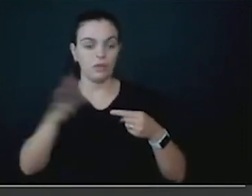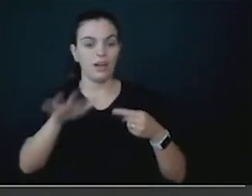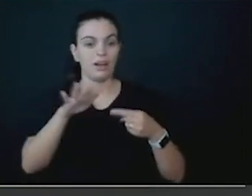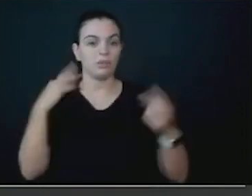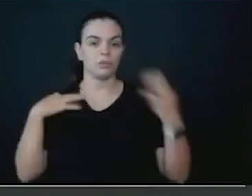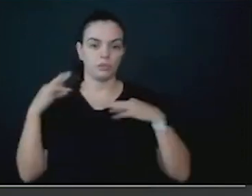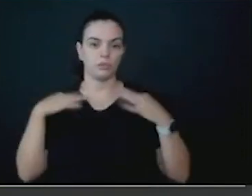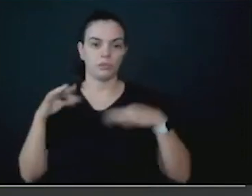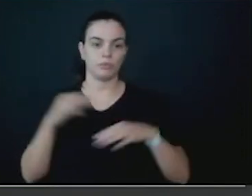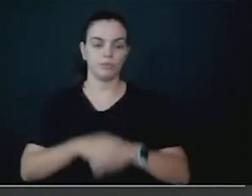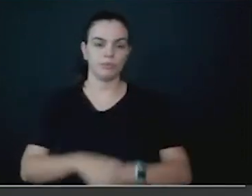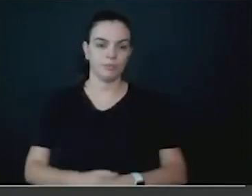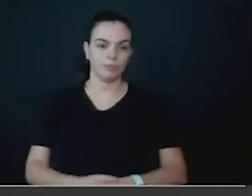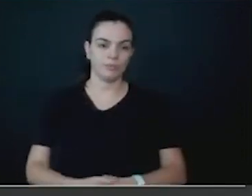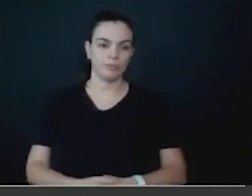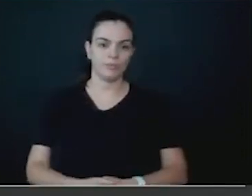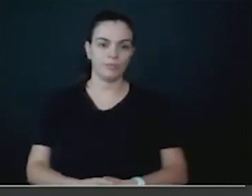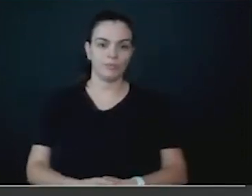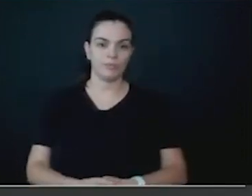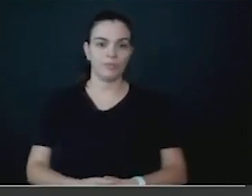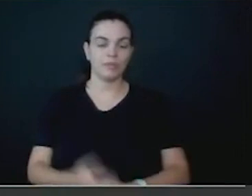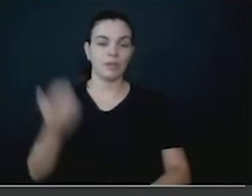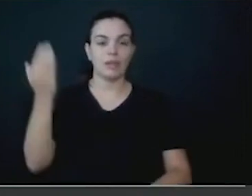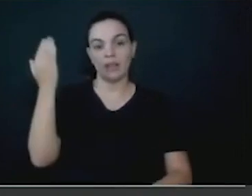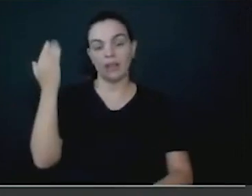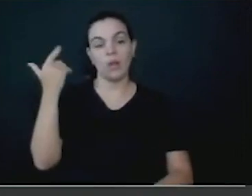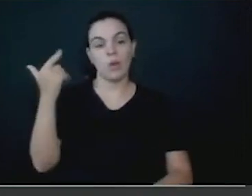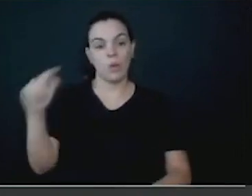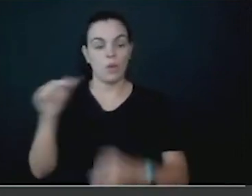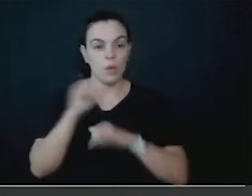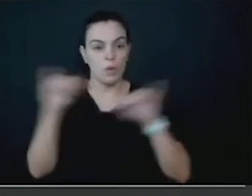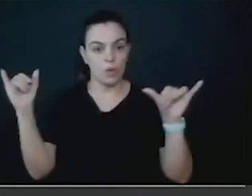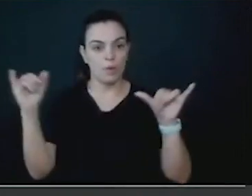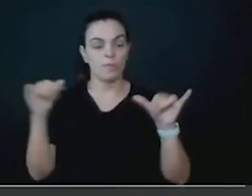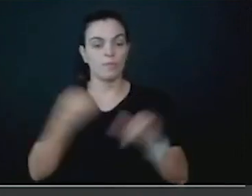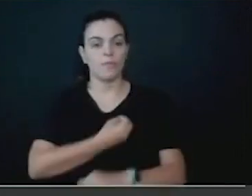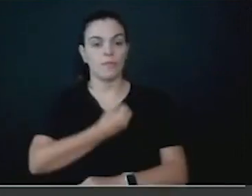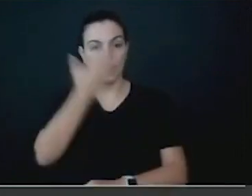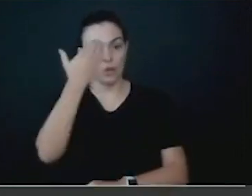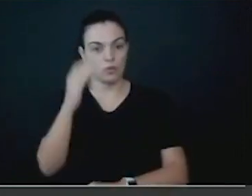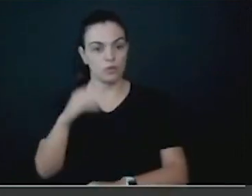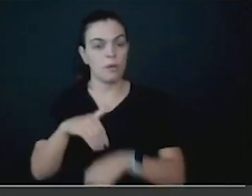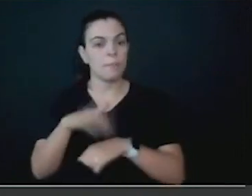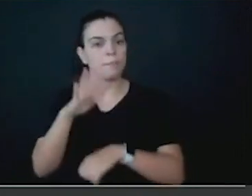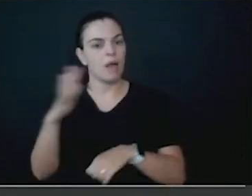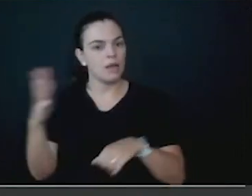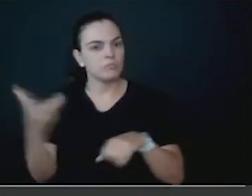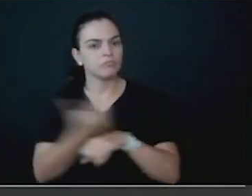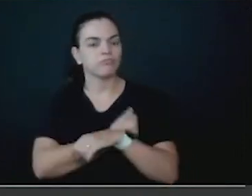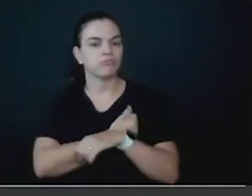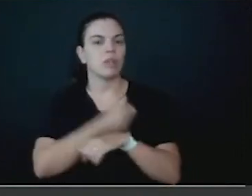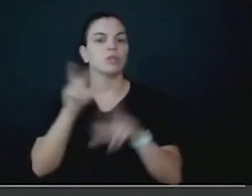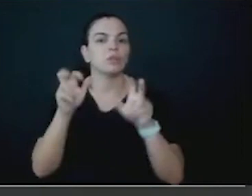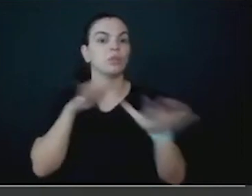Viva Curitiba Mais Ágil. São também bastante produtos que dizem respeito à questão da mobilidade na cidade,